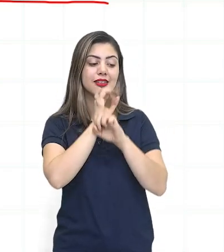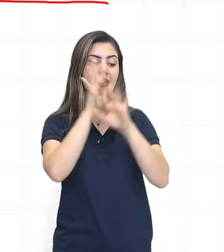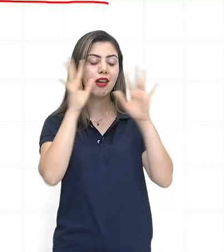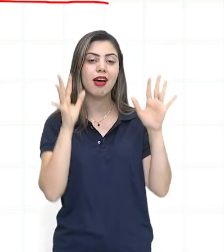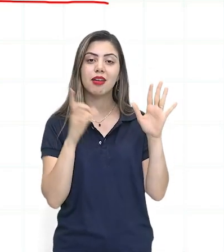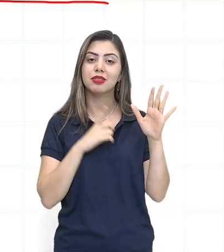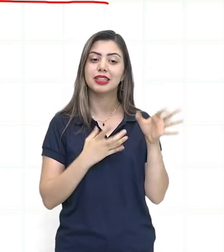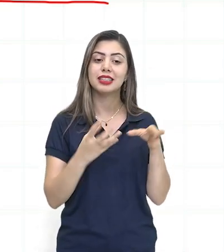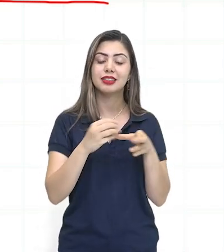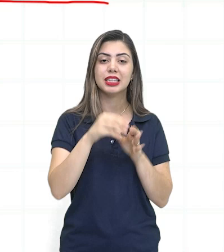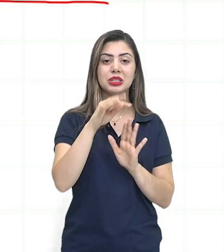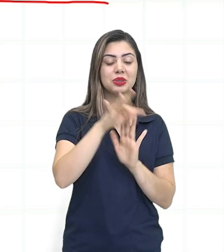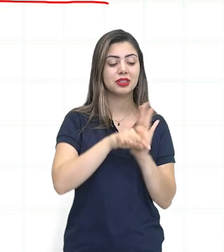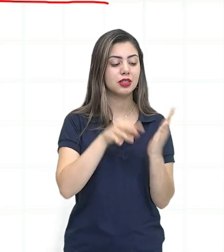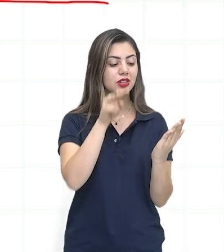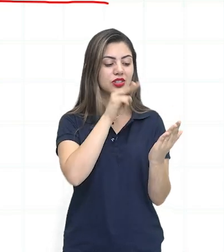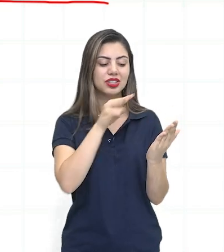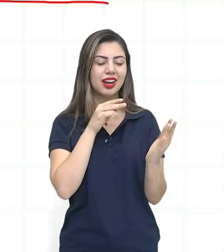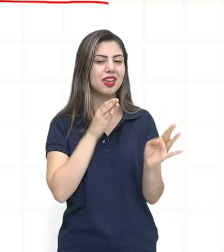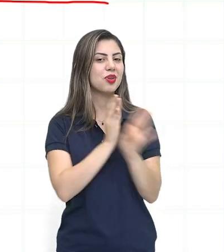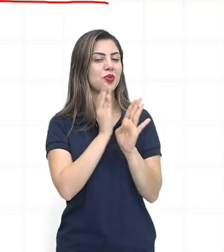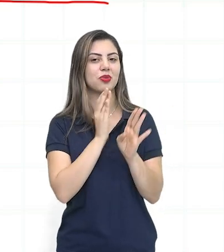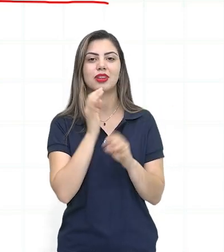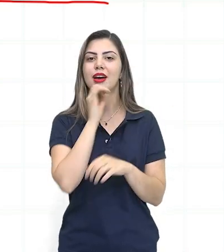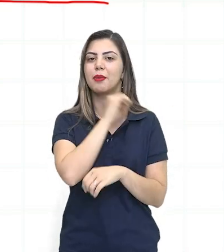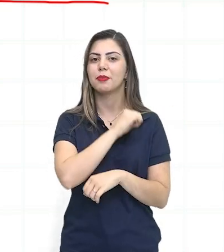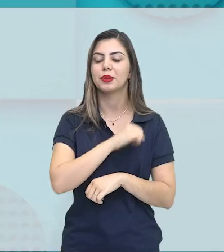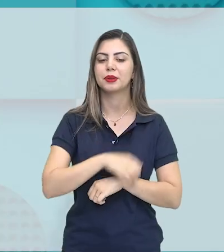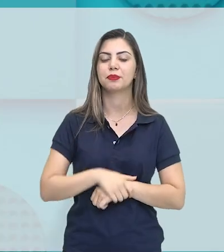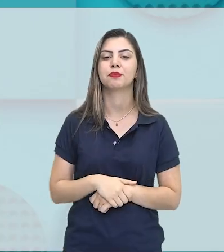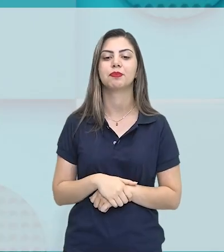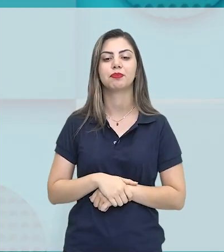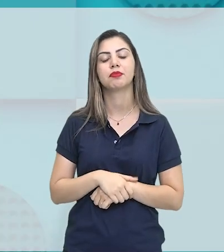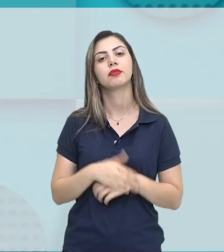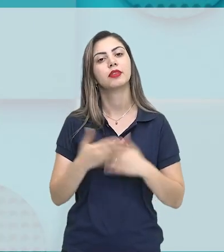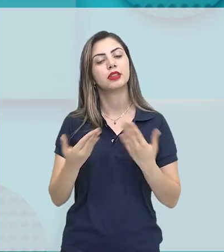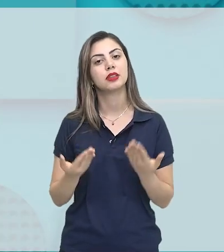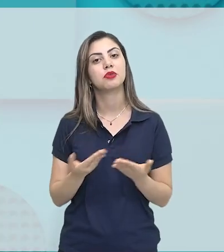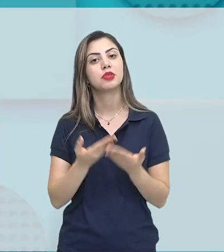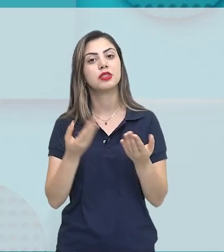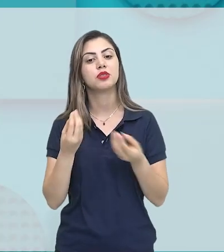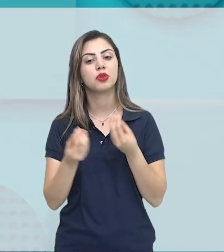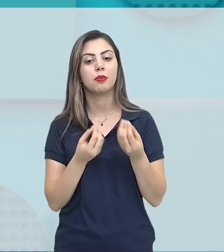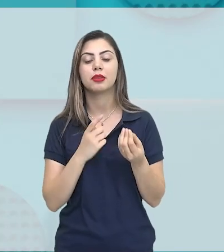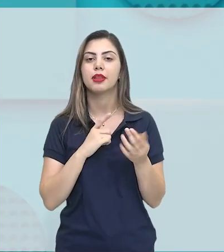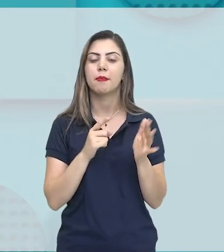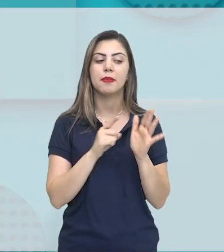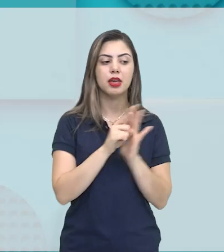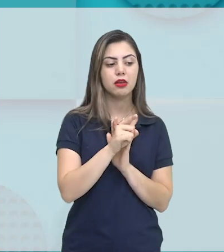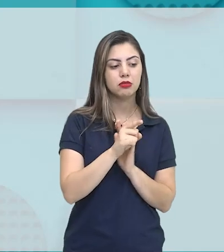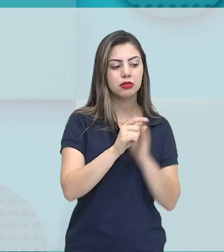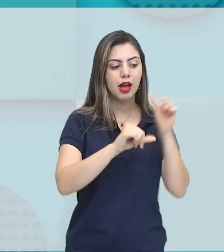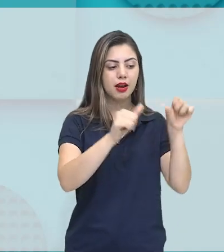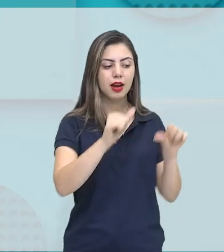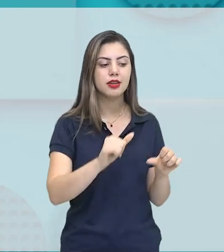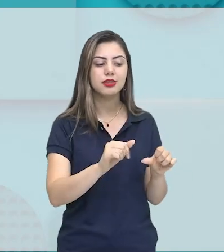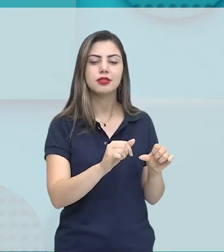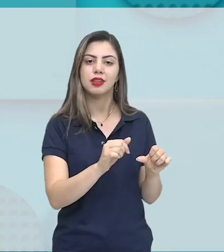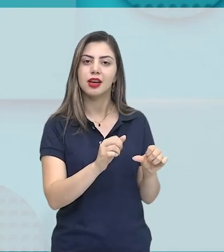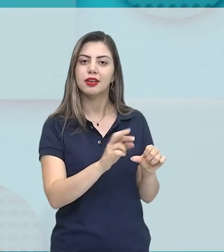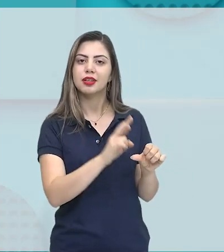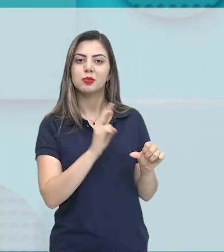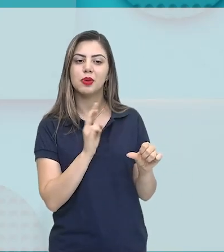forma evidente, descritas, escritas lá. Então, você faz a pergunta e a resposta está ali no texto, de